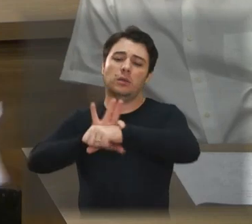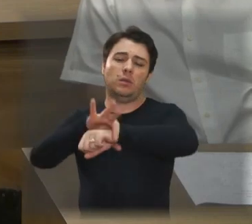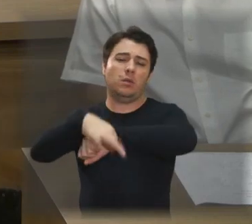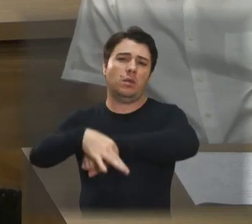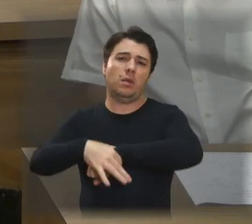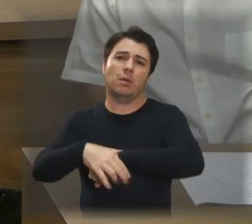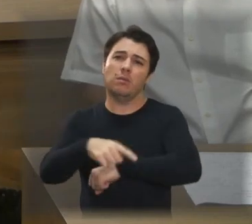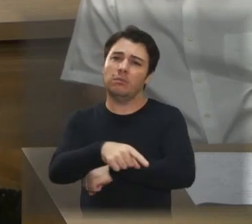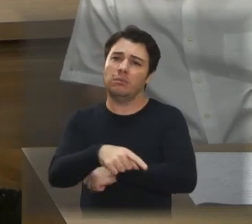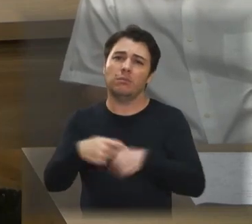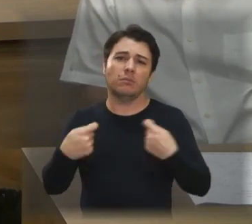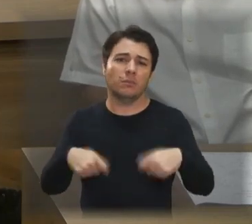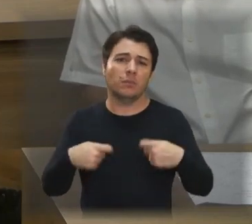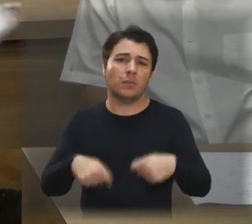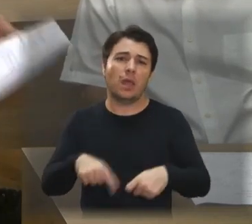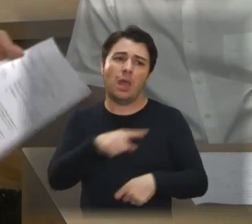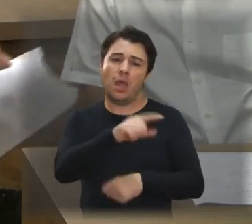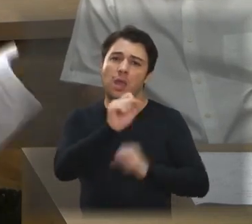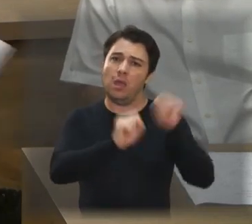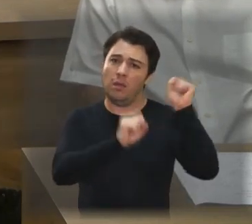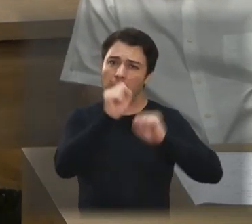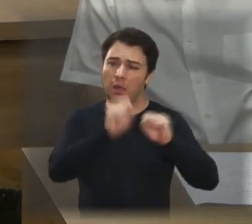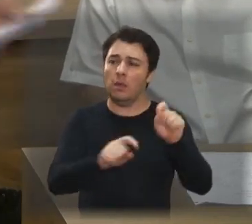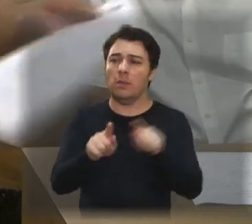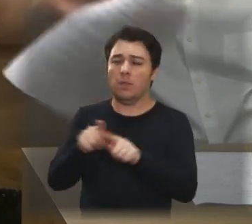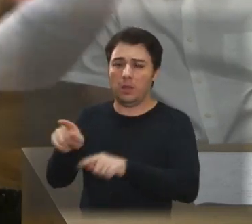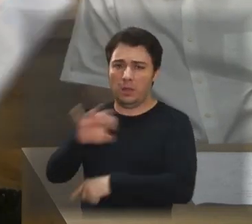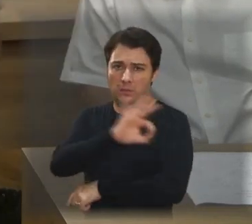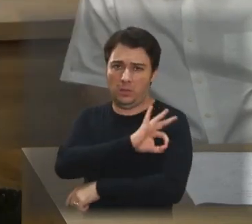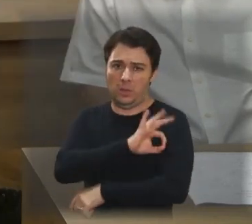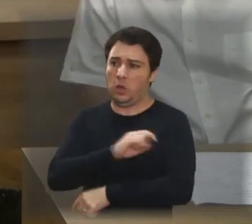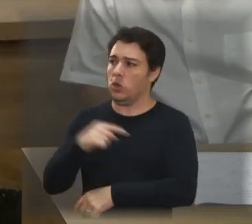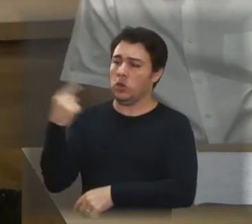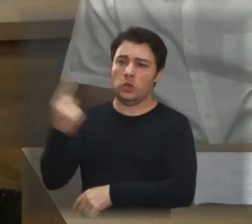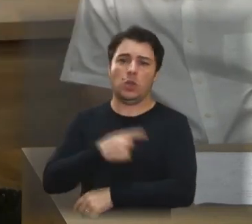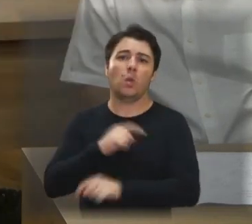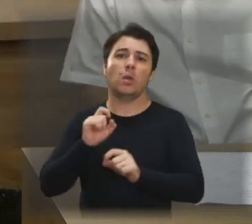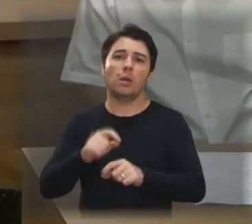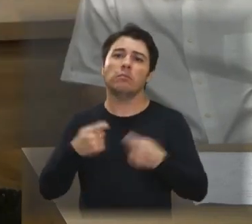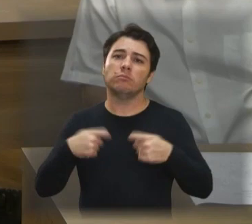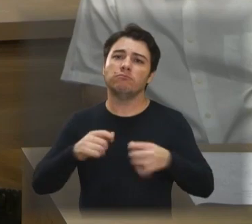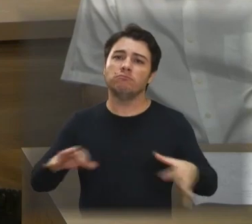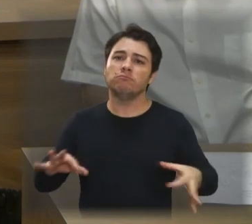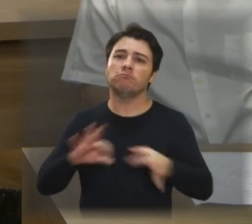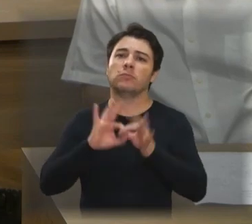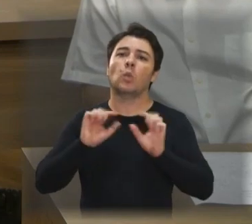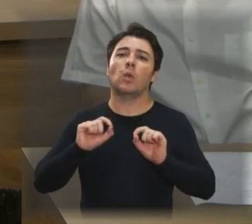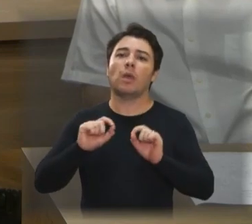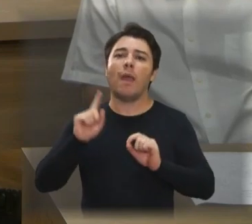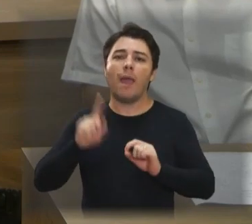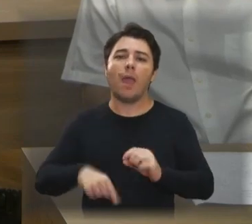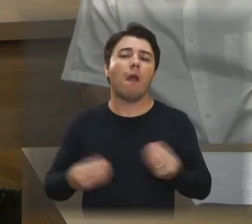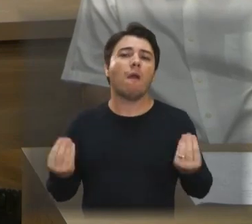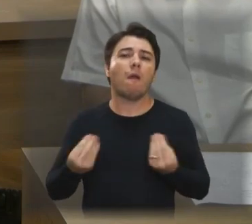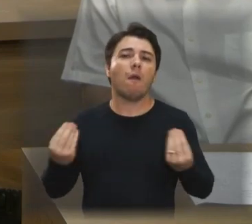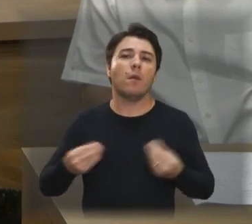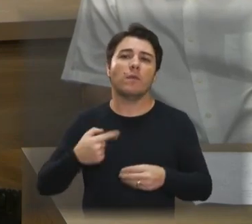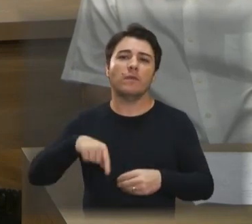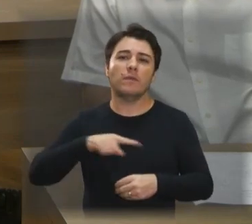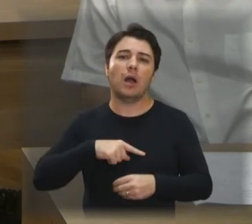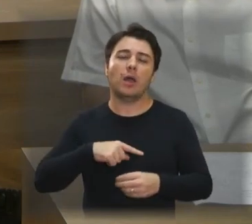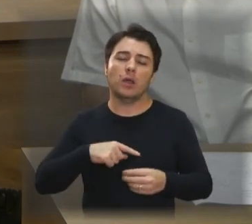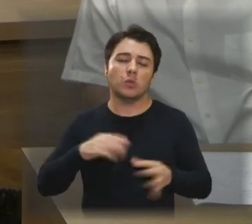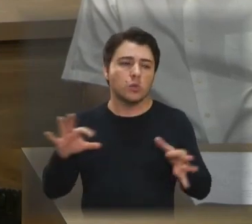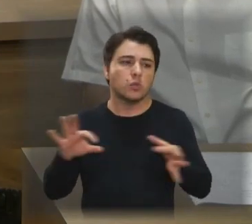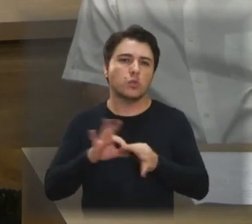É só uma questão que acha que a companhia e o município acho que nós aquela Municipal não precisa se unir de novo e buscar uma alternativa para construir